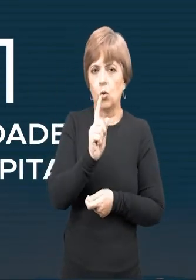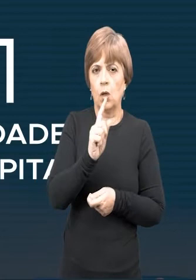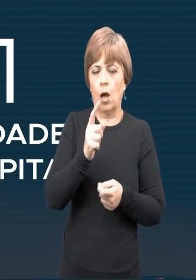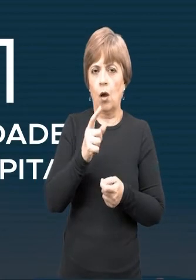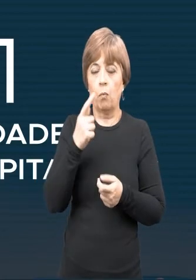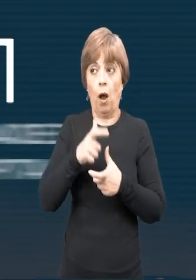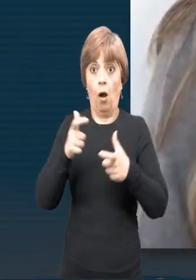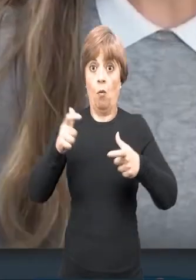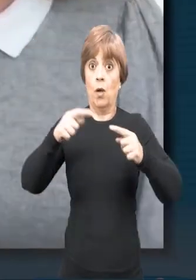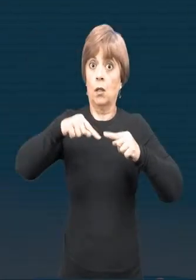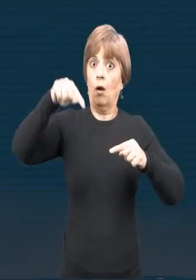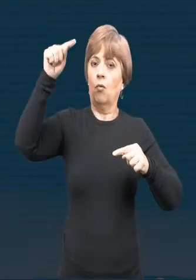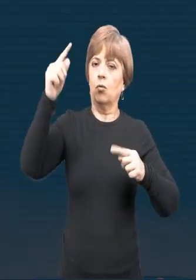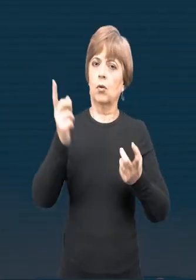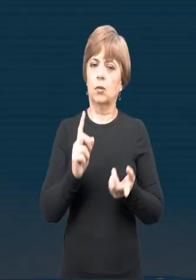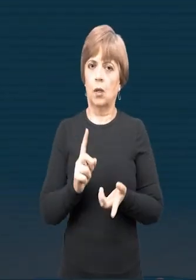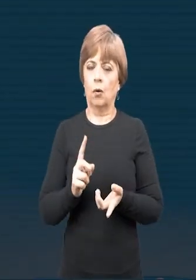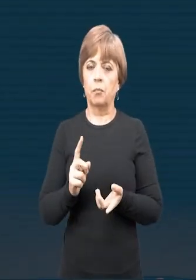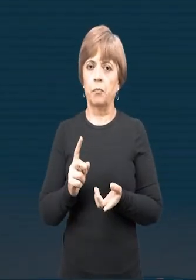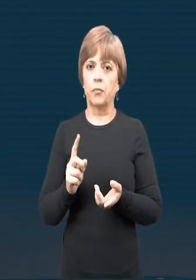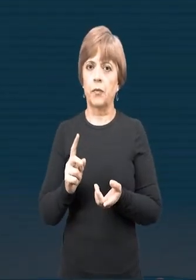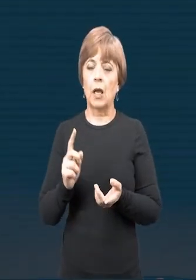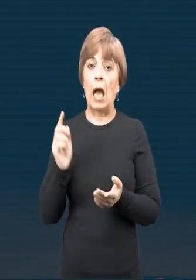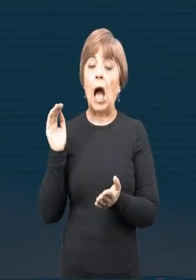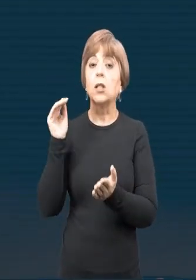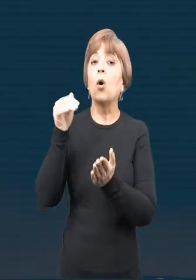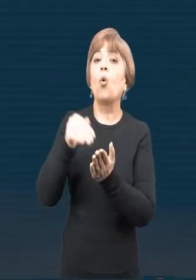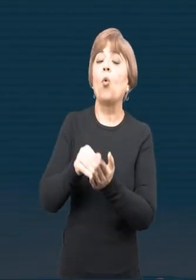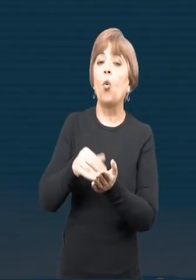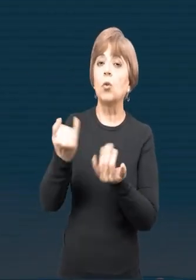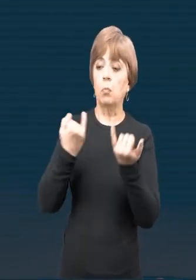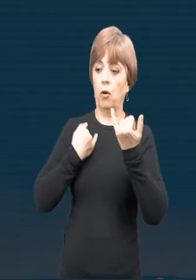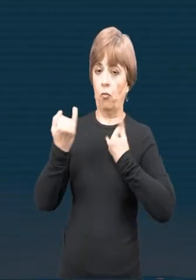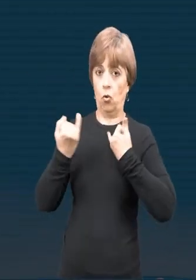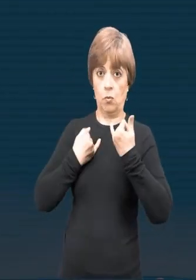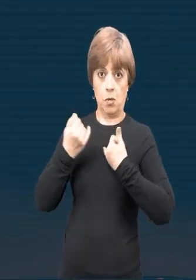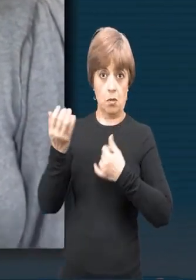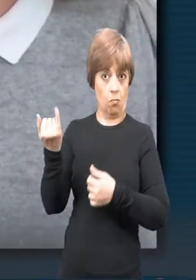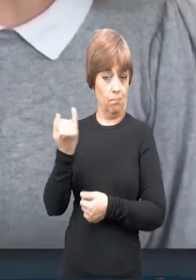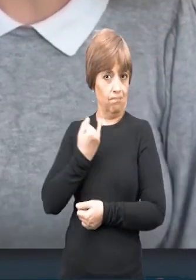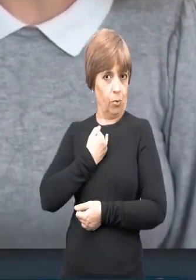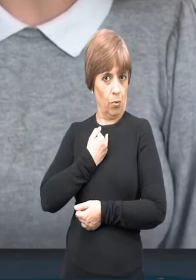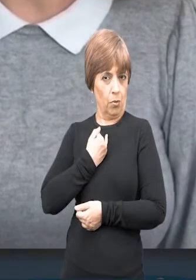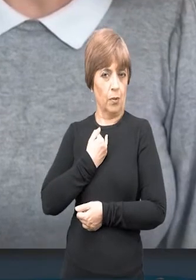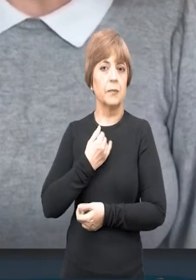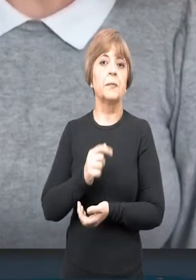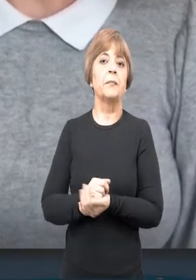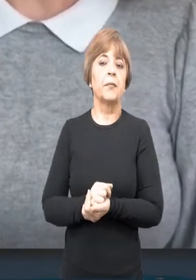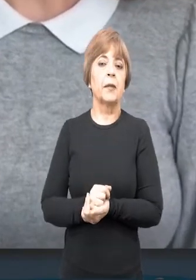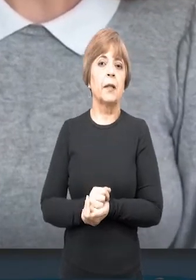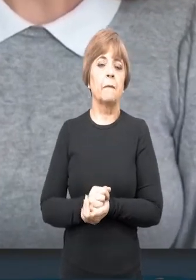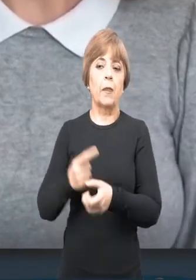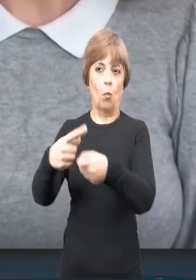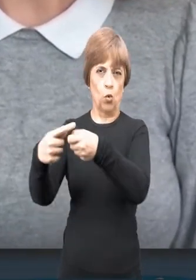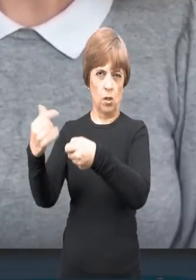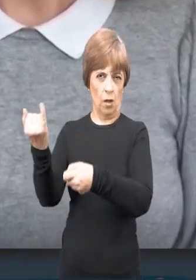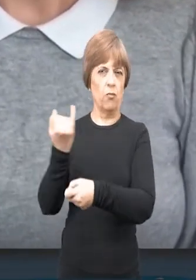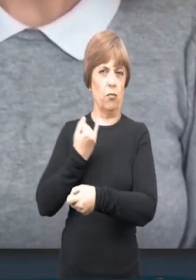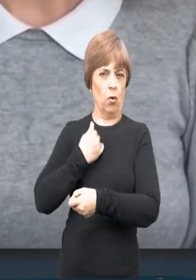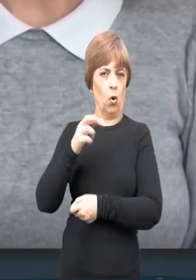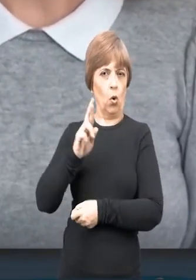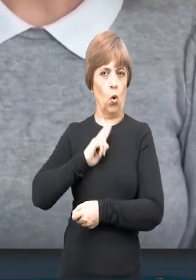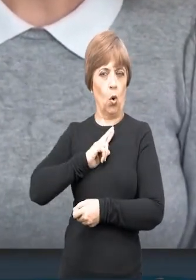de contaminação. Até o momento, até a última informação que o Ministério Público recebeu do referido município, os leitos de